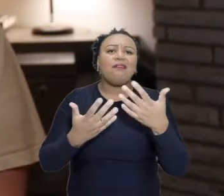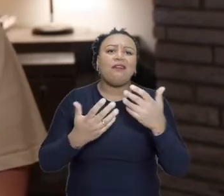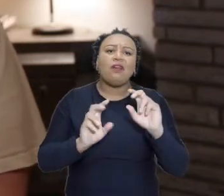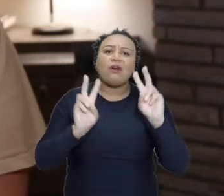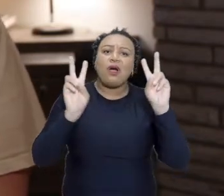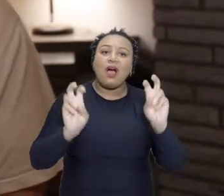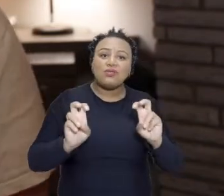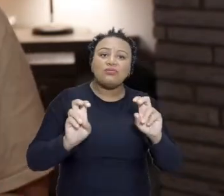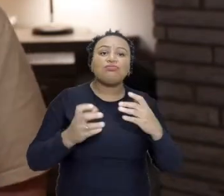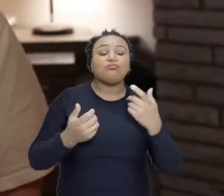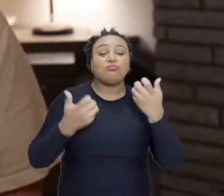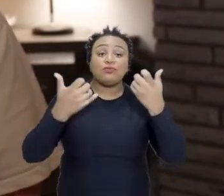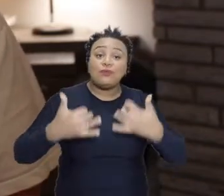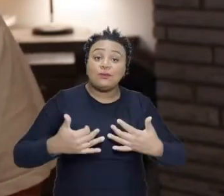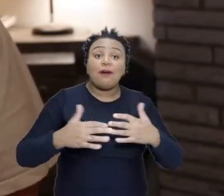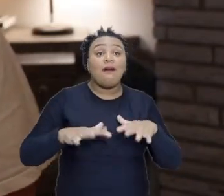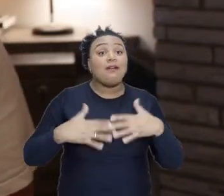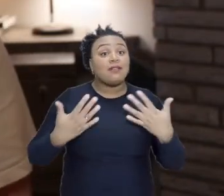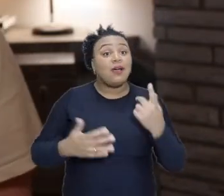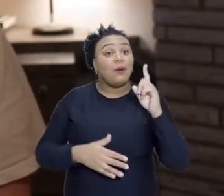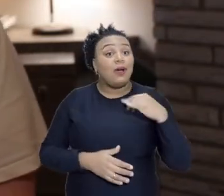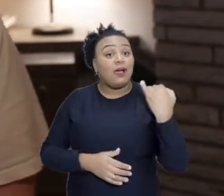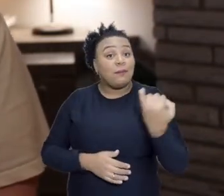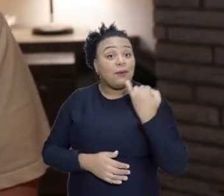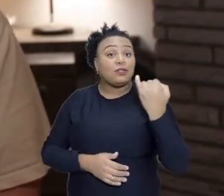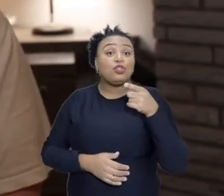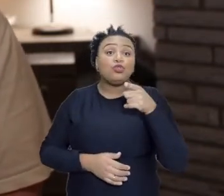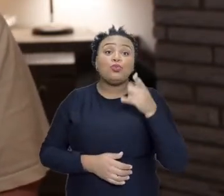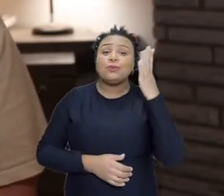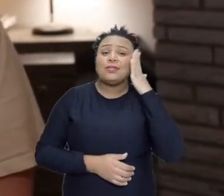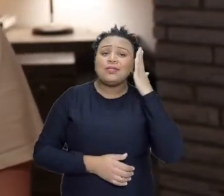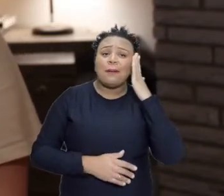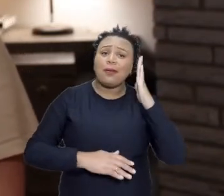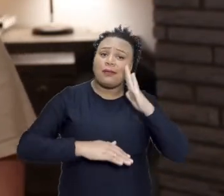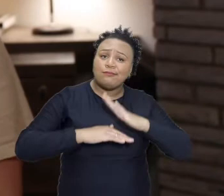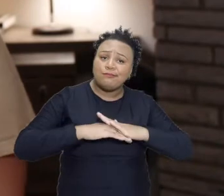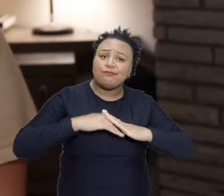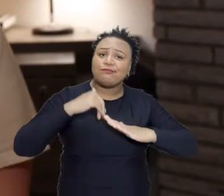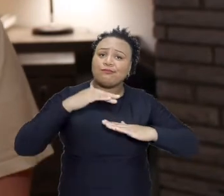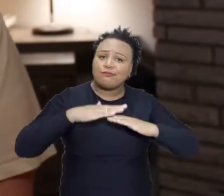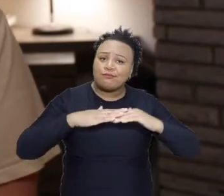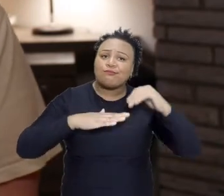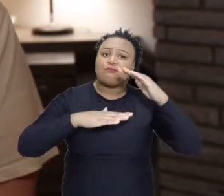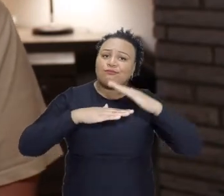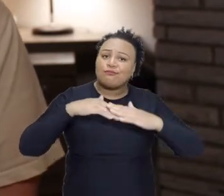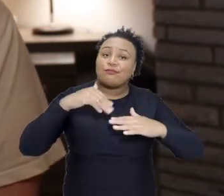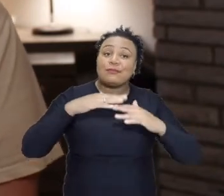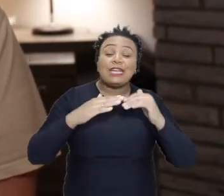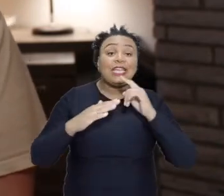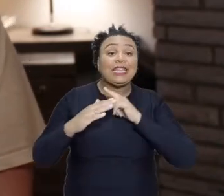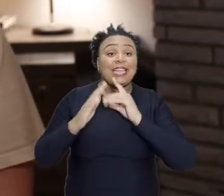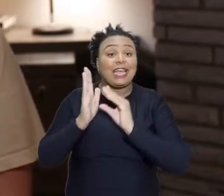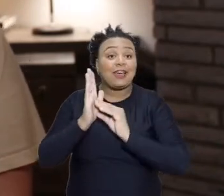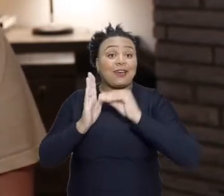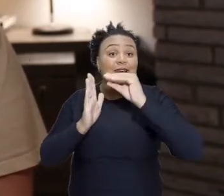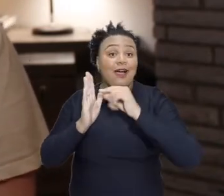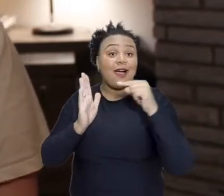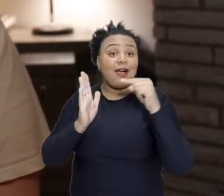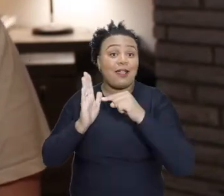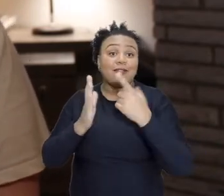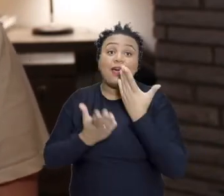você vai abordar. Então é muito importante você saber essa construção e ter um calendário de aula para